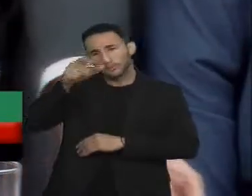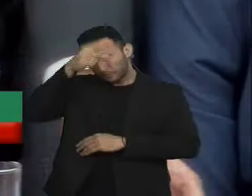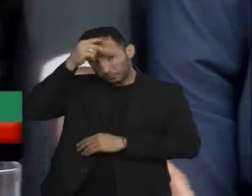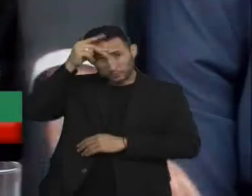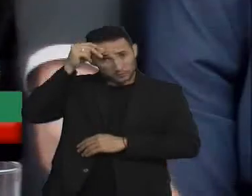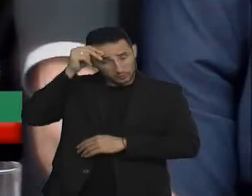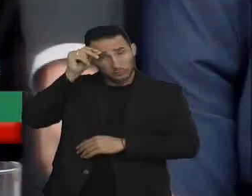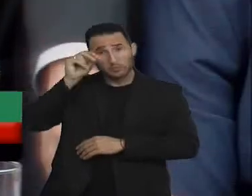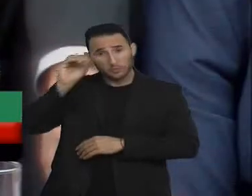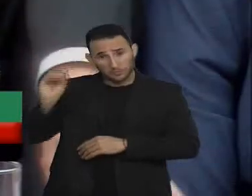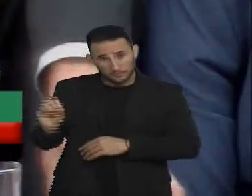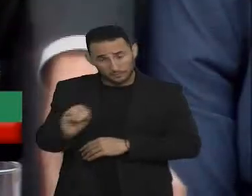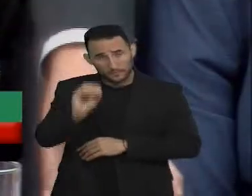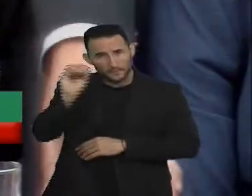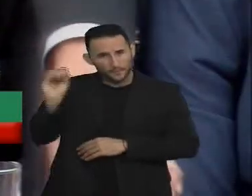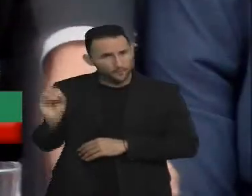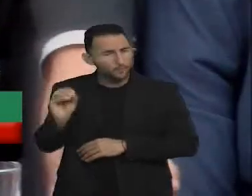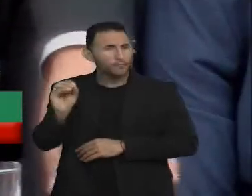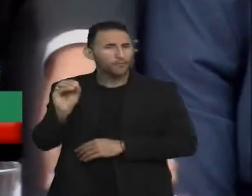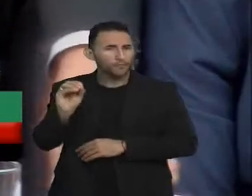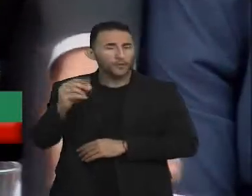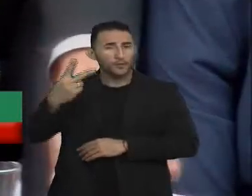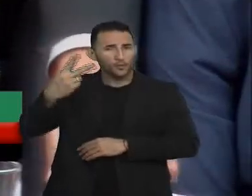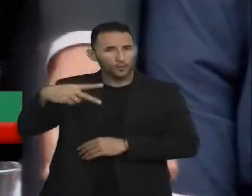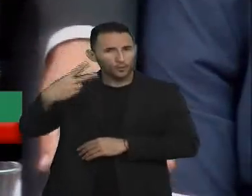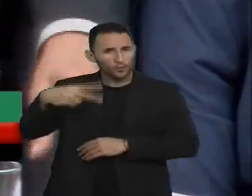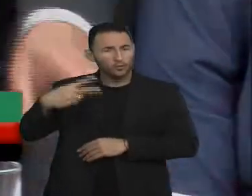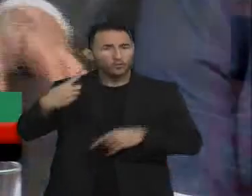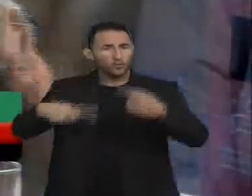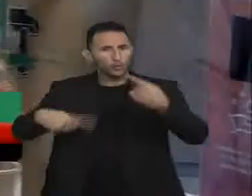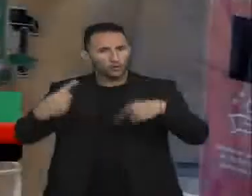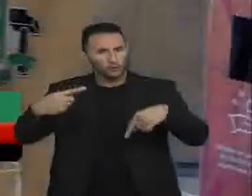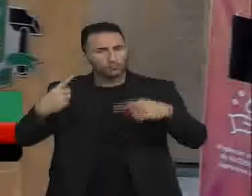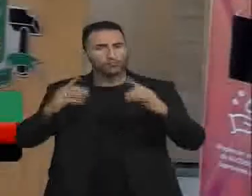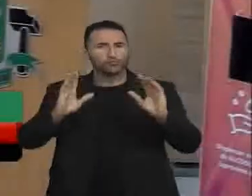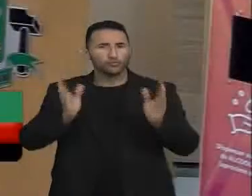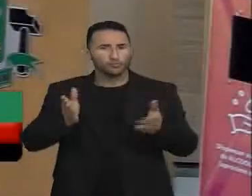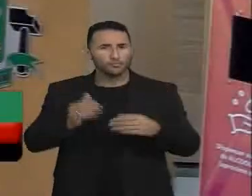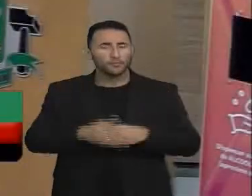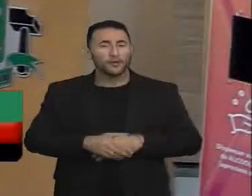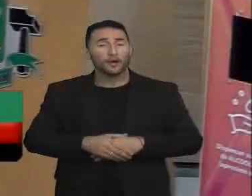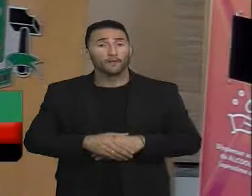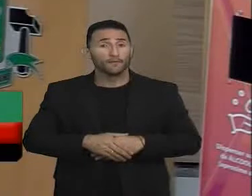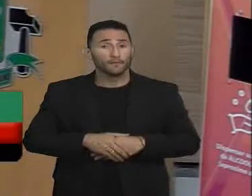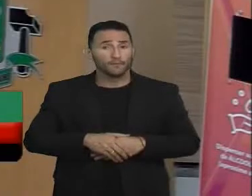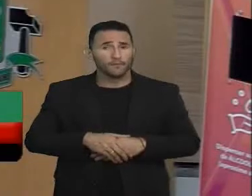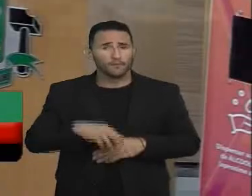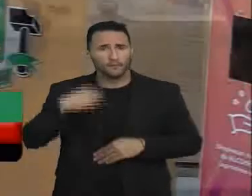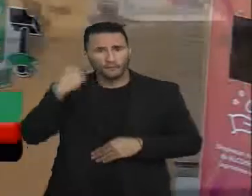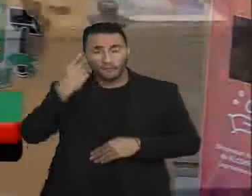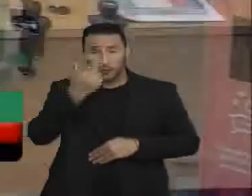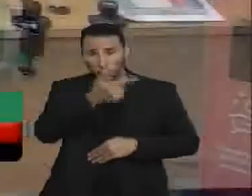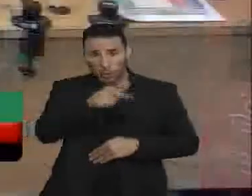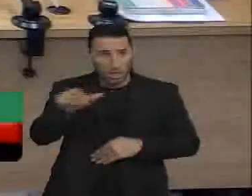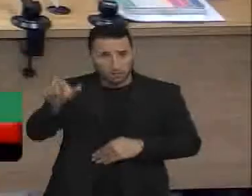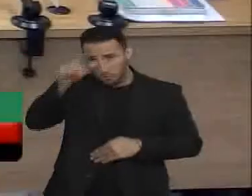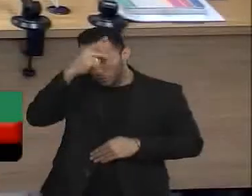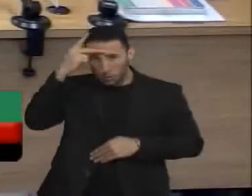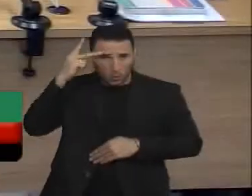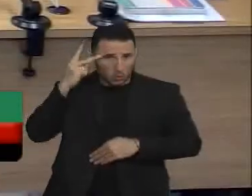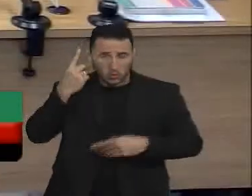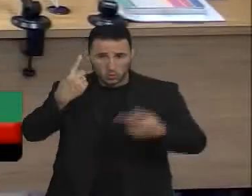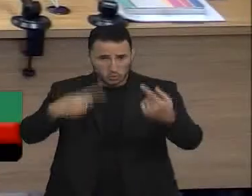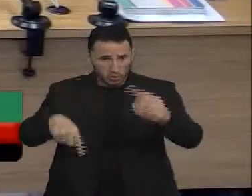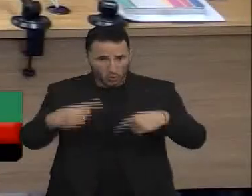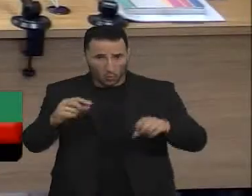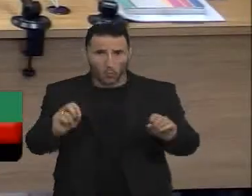Prefeitura Municipal de Osasco, em segunda discussão. Vereadores, não havendo quem queira discutir, ele está